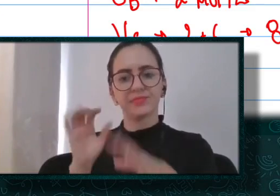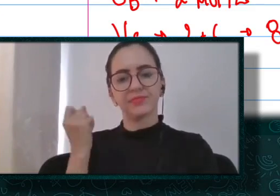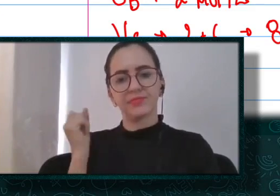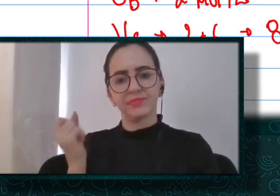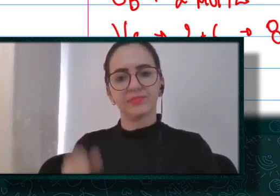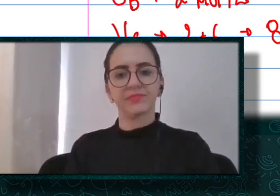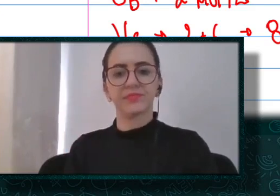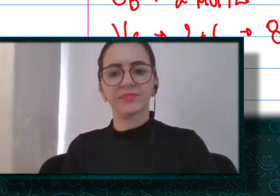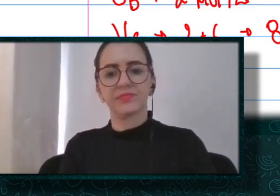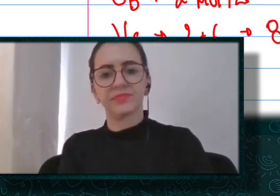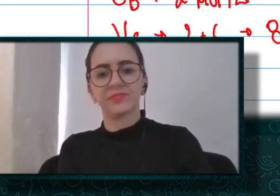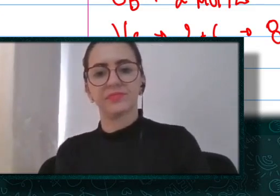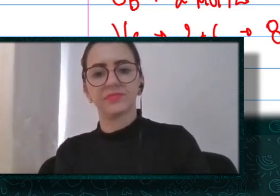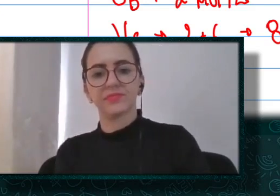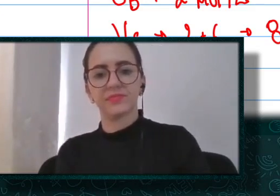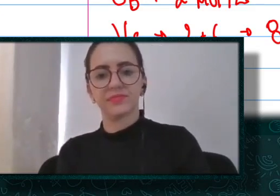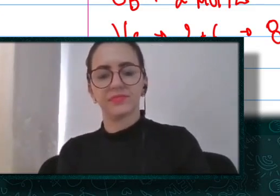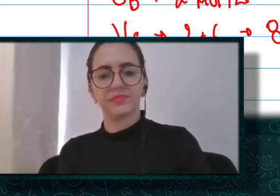Então,